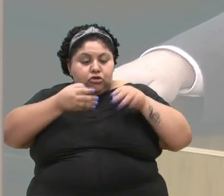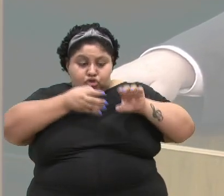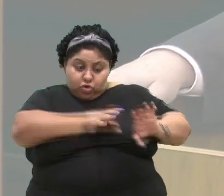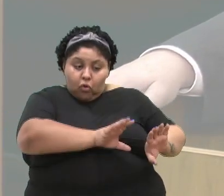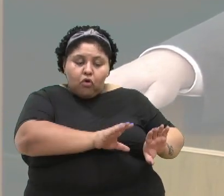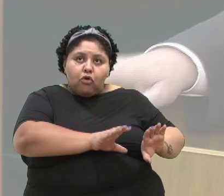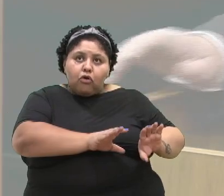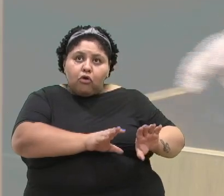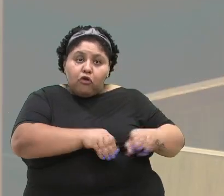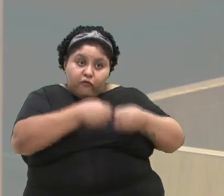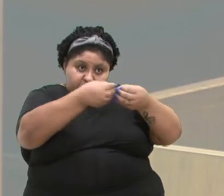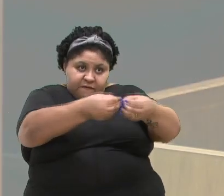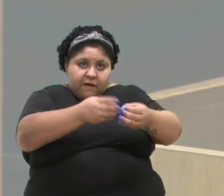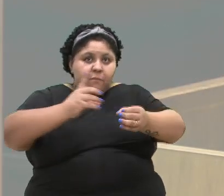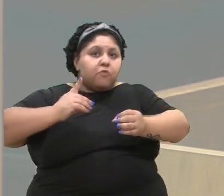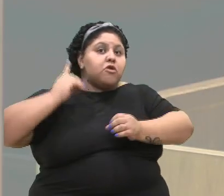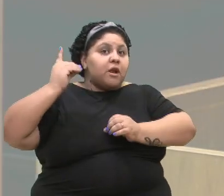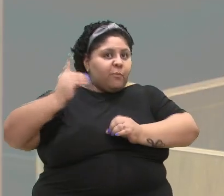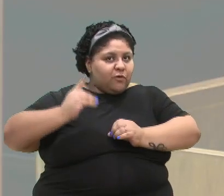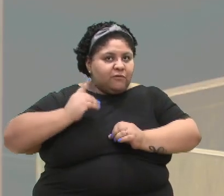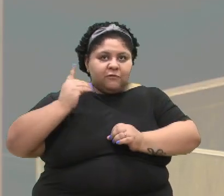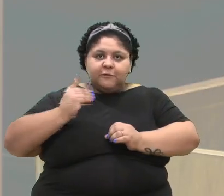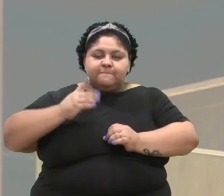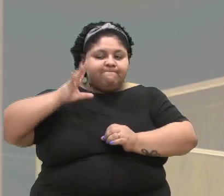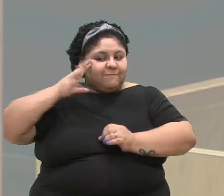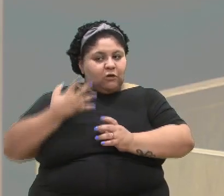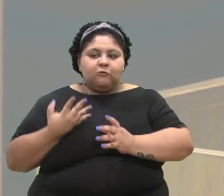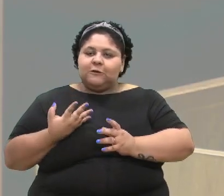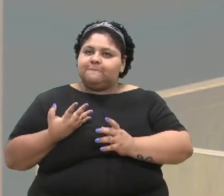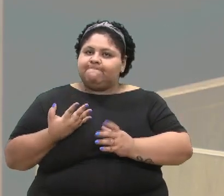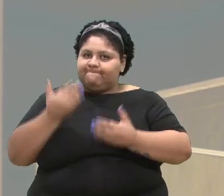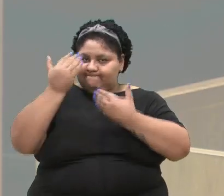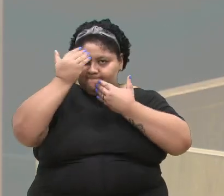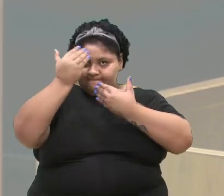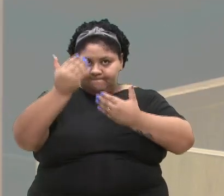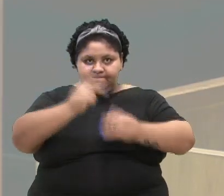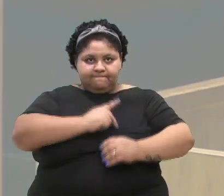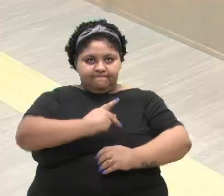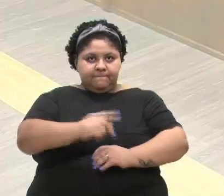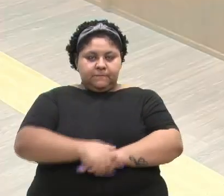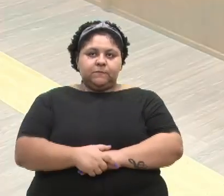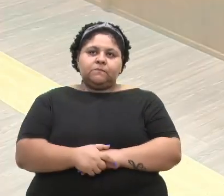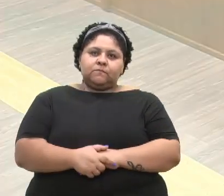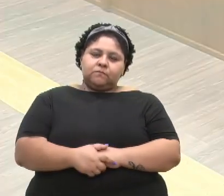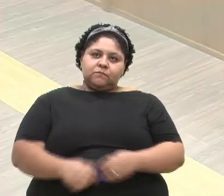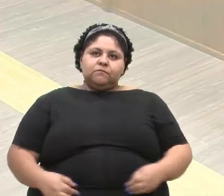Vamos levar a nossos deputados para que isso não aconteça. Obrigado, senhora presidente. Obrigado.